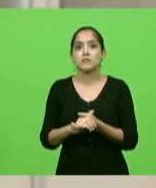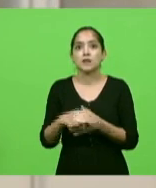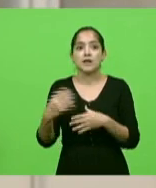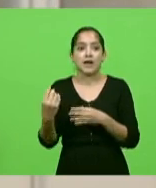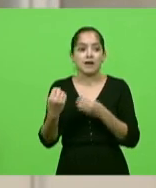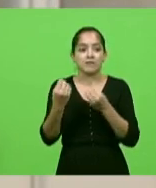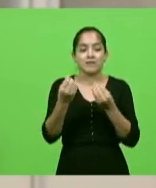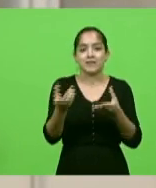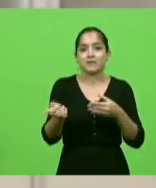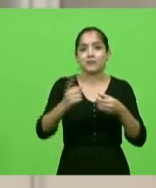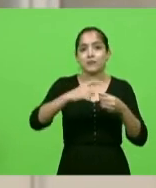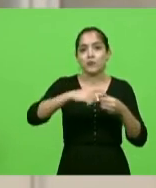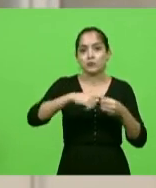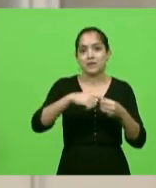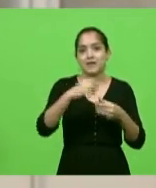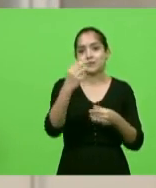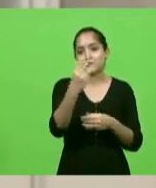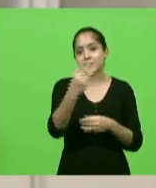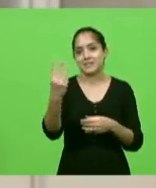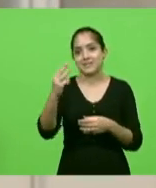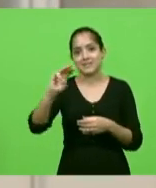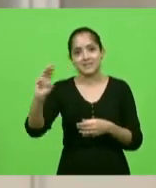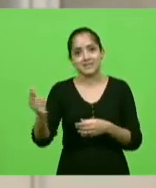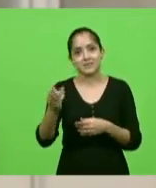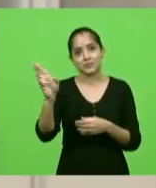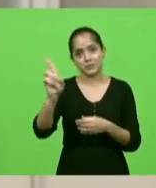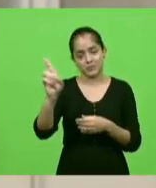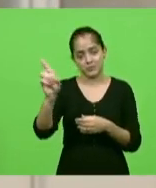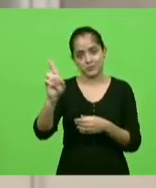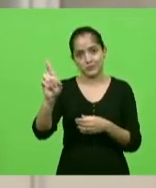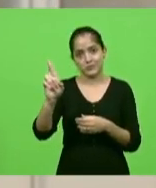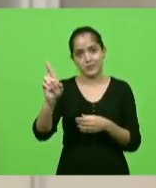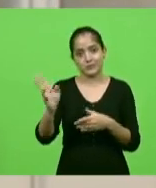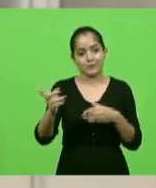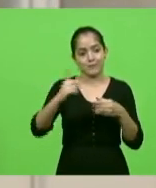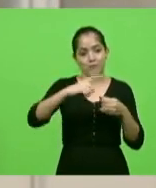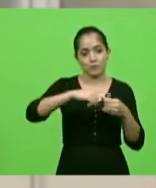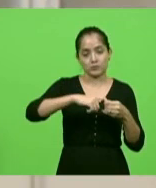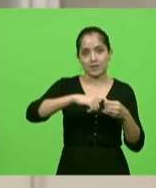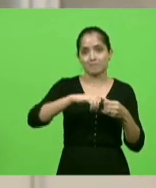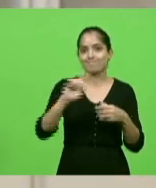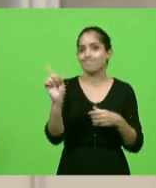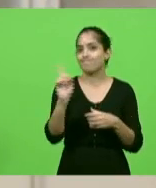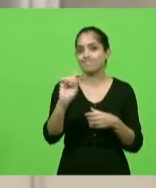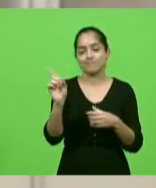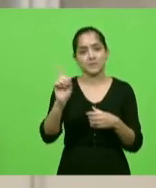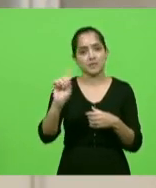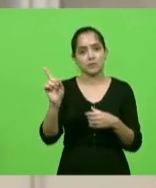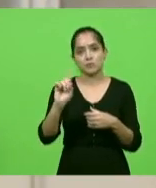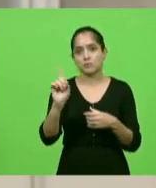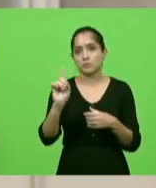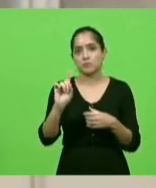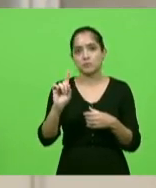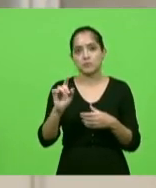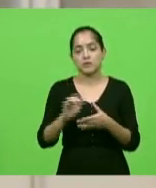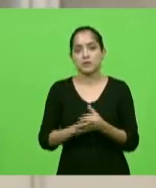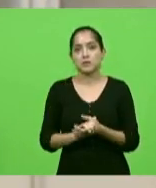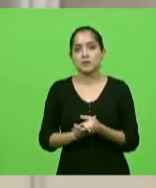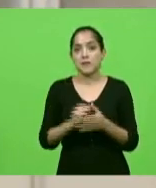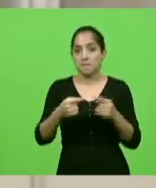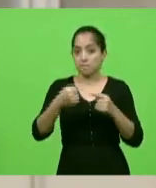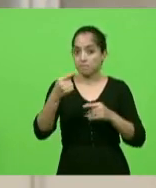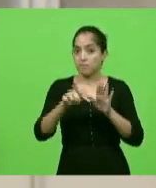aos cofres Públicos do Estado os 33 milhões de reais dos respiradores o que não procede o que